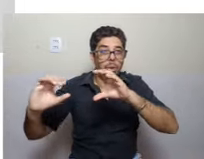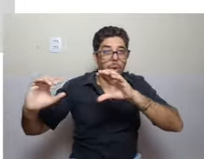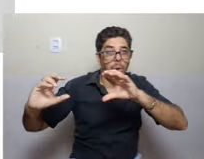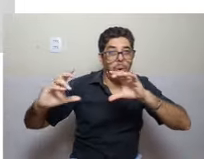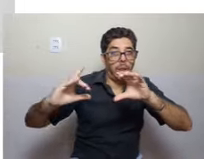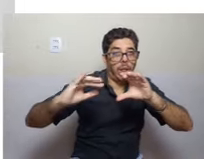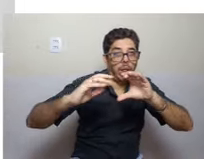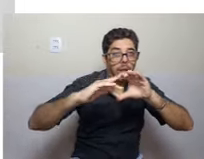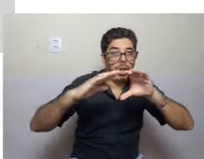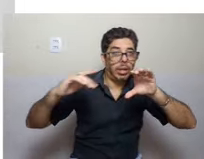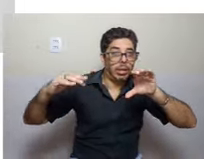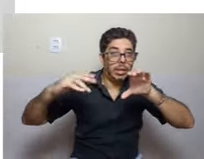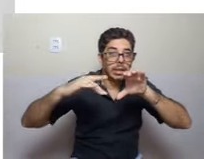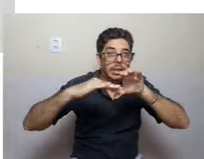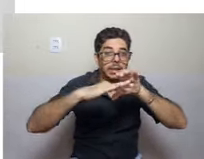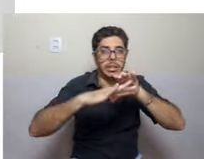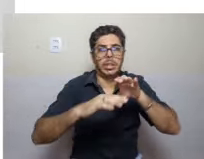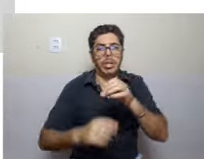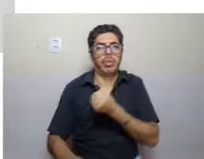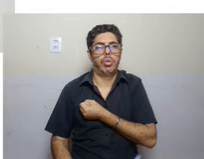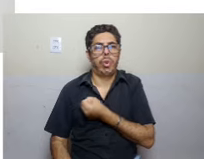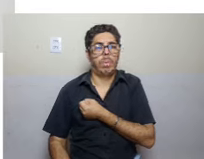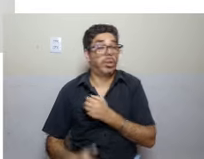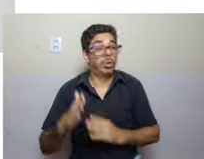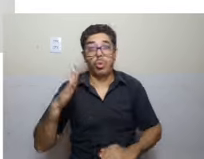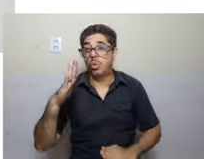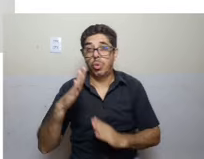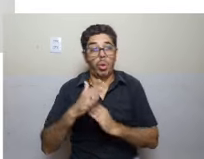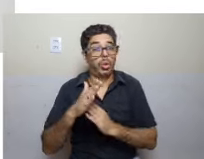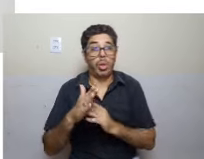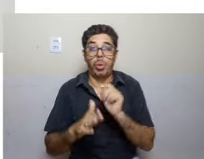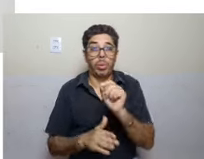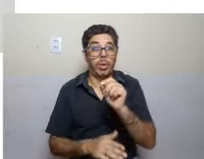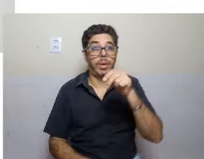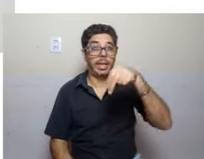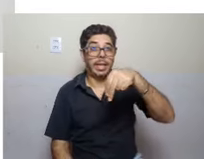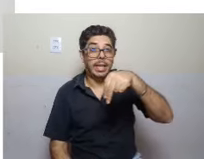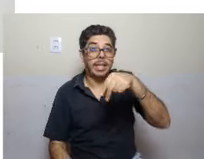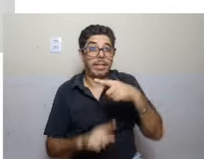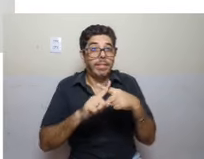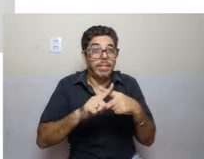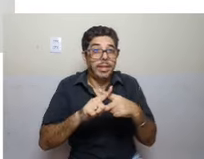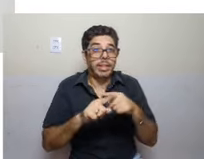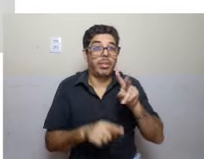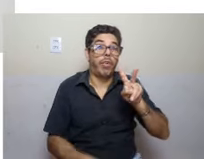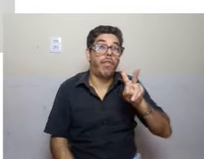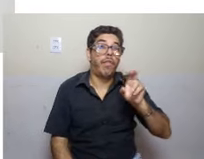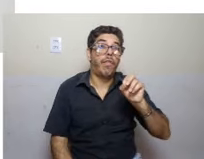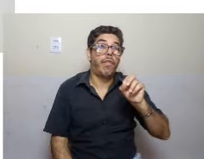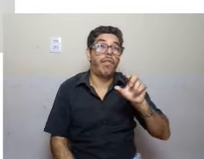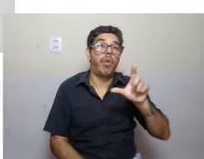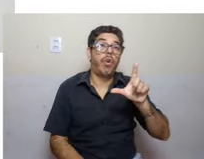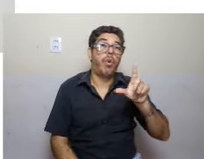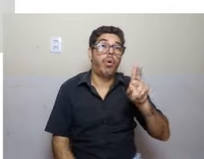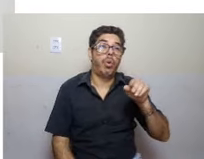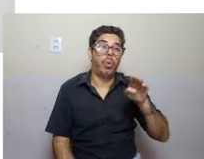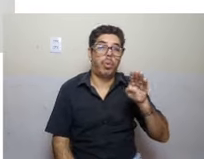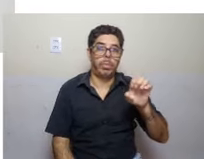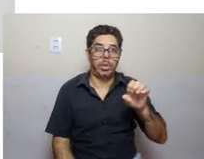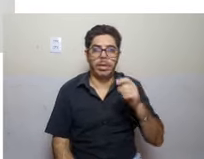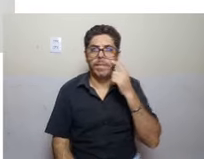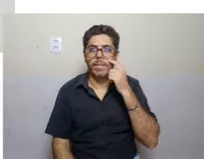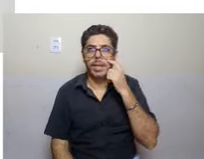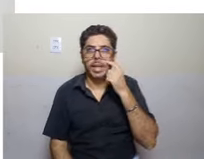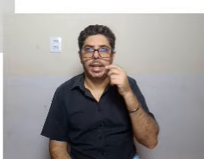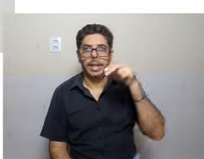carga elementar, então o número total de elétrons vai ser N vezes o volume. Note que aqui o N minúsculo é uma densidade,